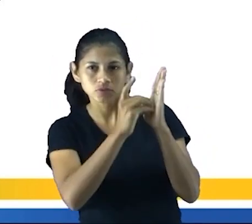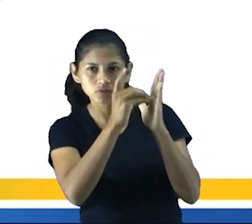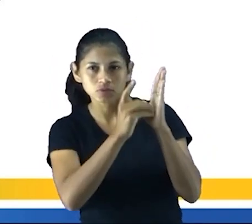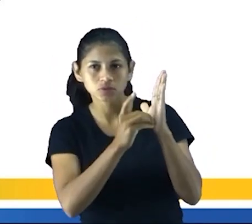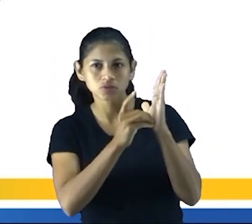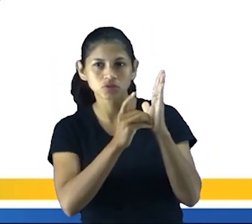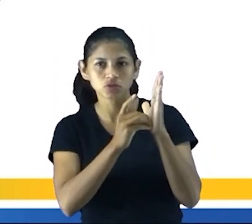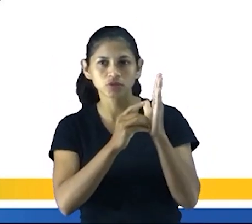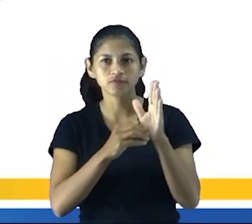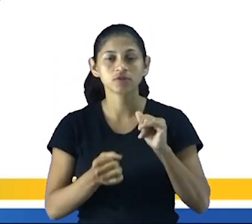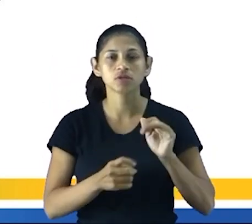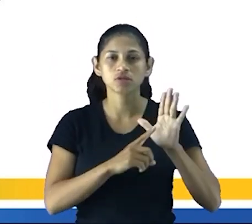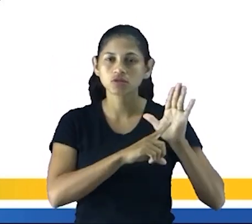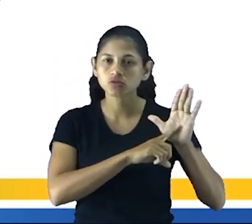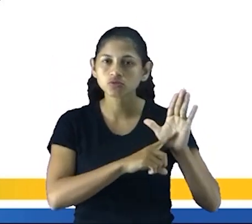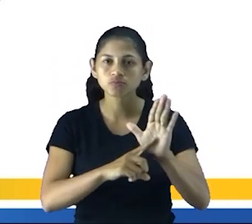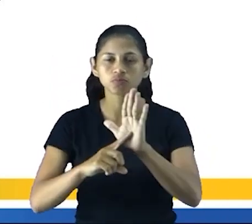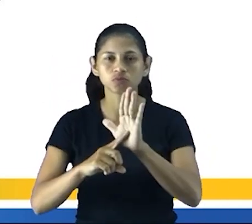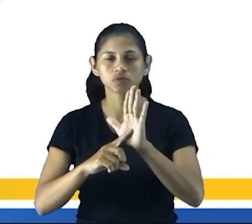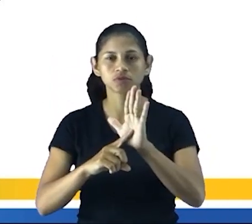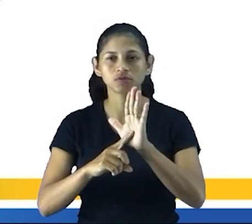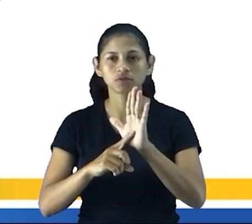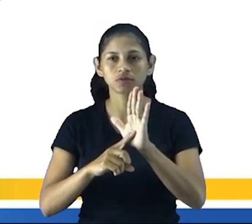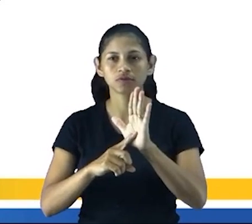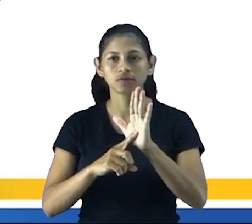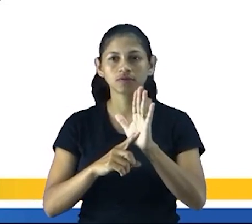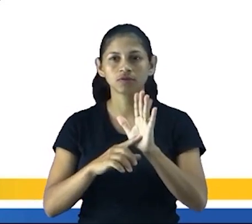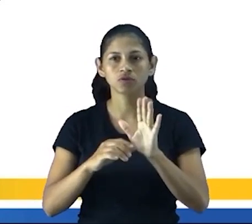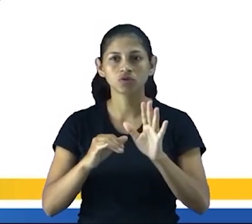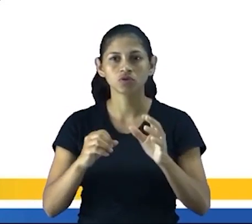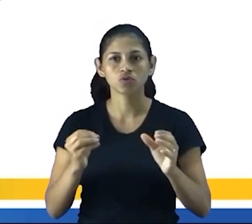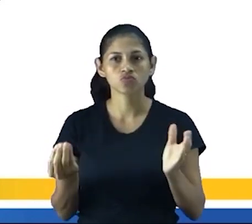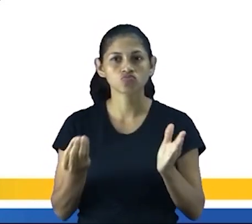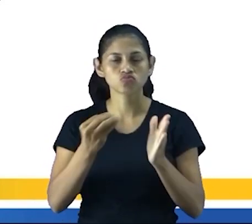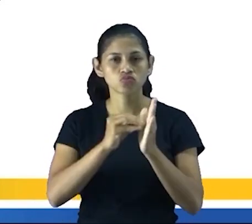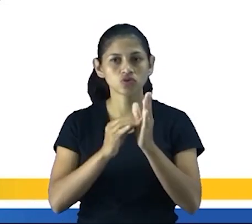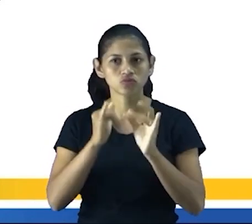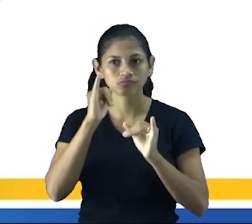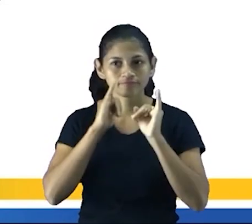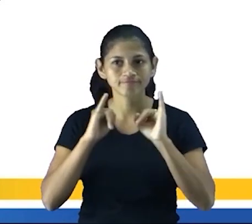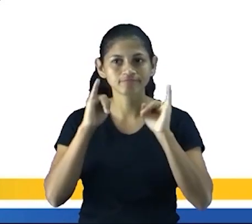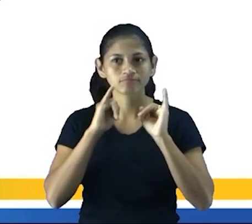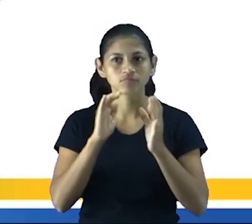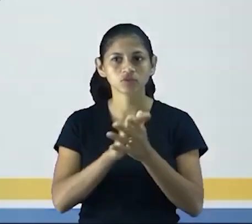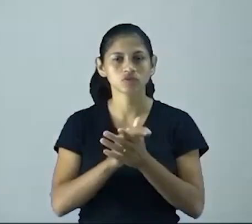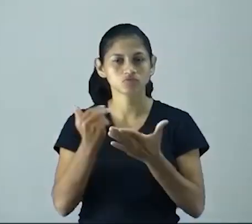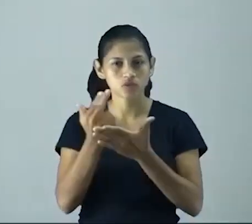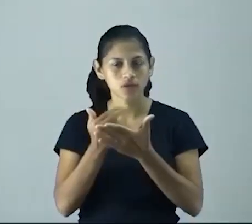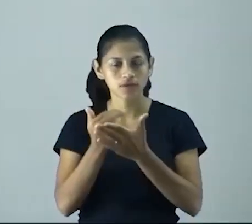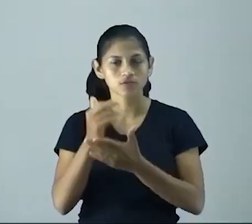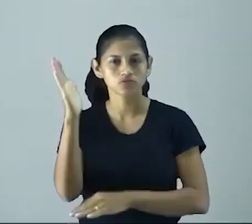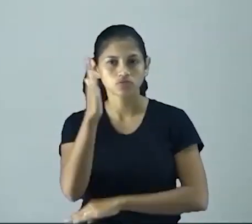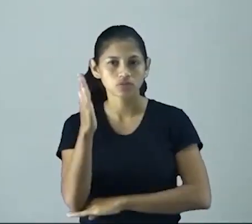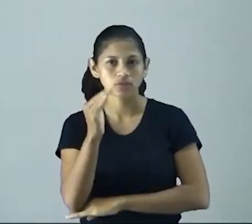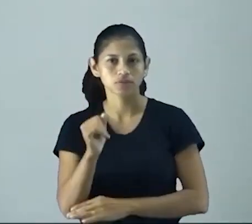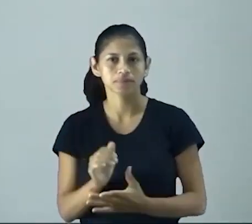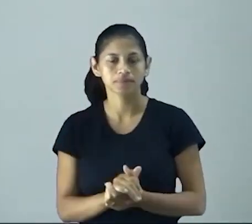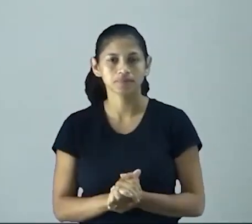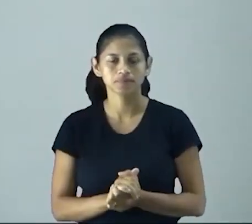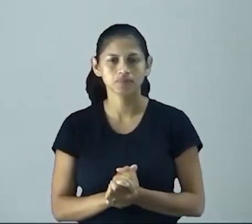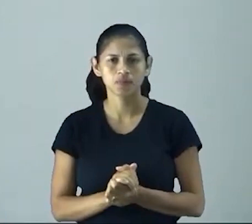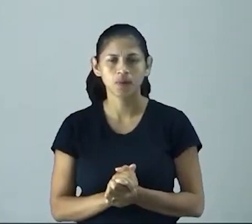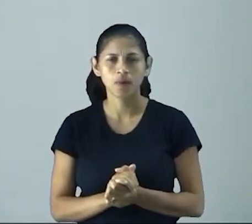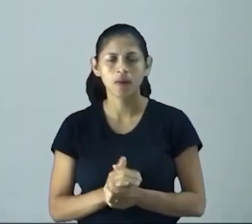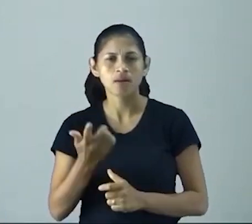e expositiva, composta por informações sobre Art Knife no Brasil. Vamos lá então, para que a gente